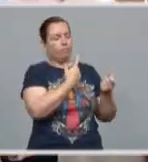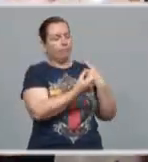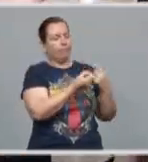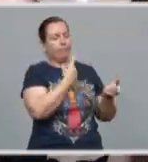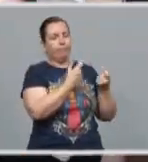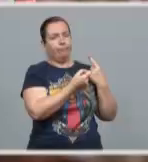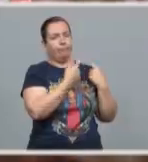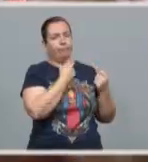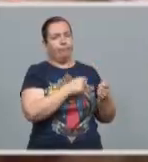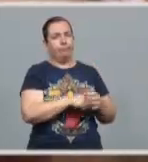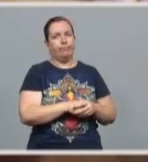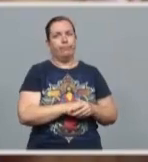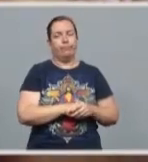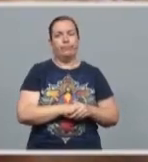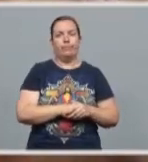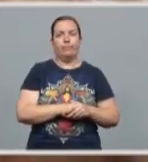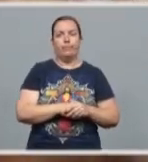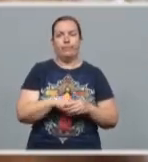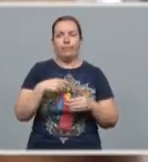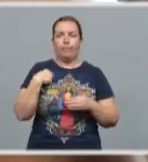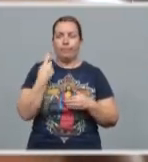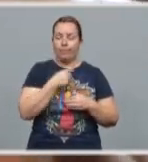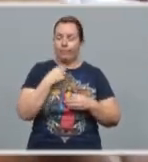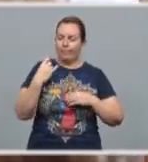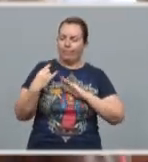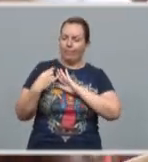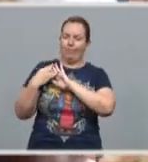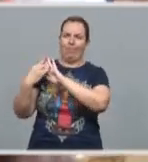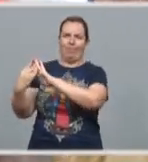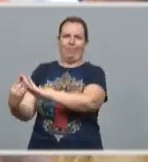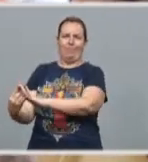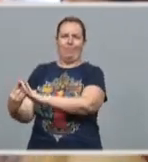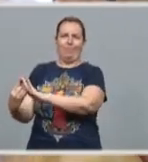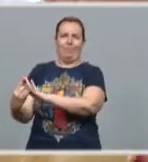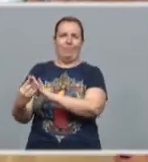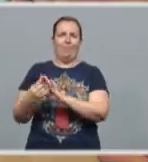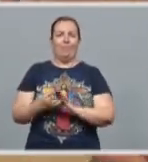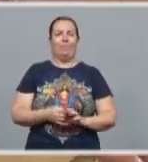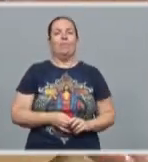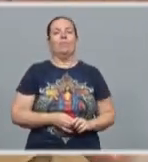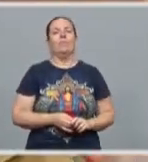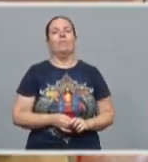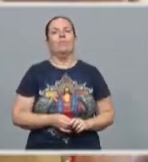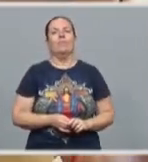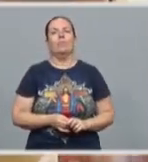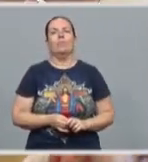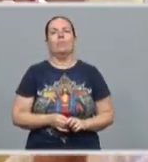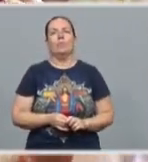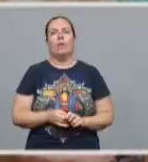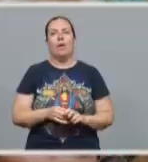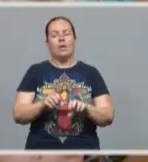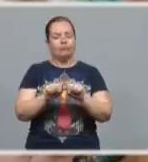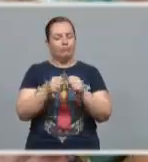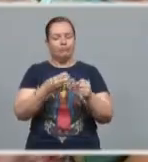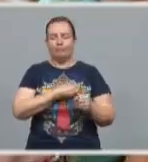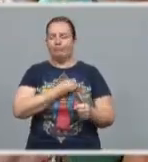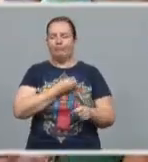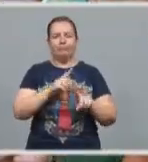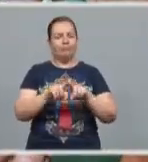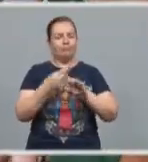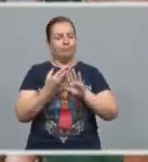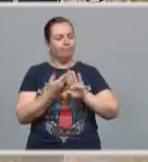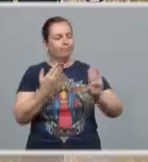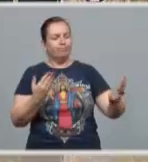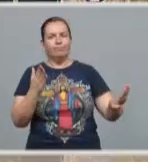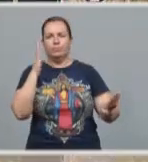como nós perdoamos a quem nos tem ofendido, e não nos deixeis cair em tentação, mas livrai-nos